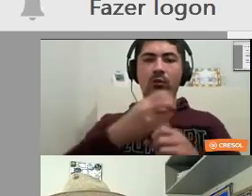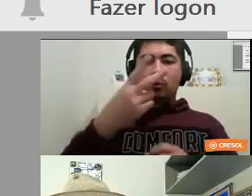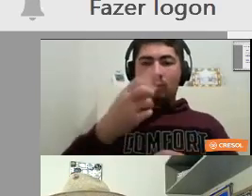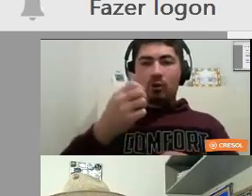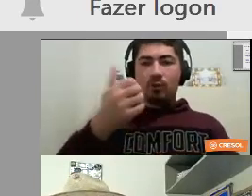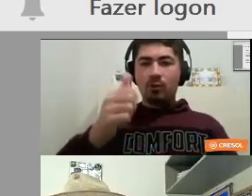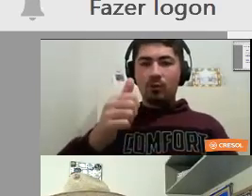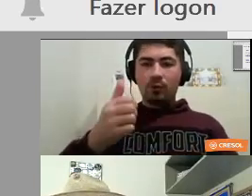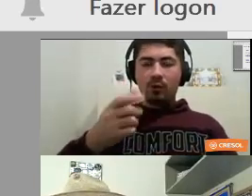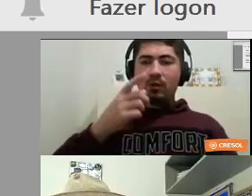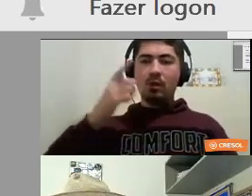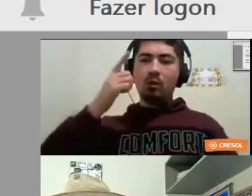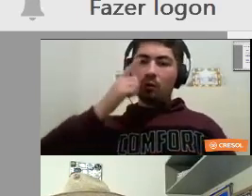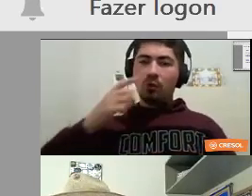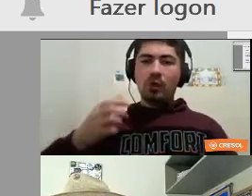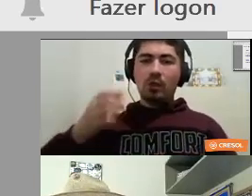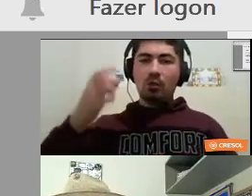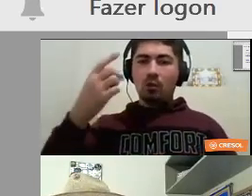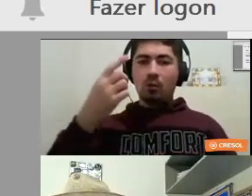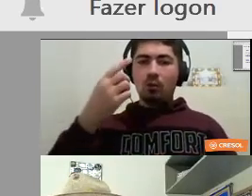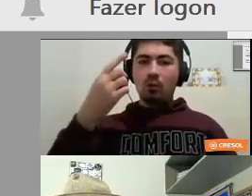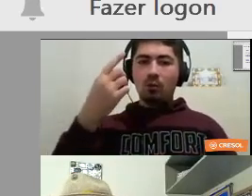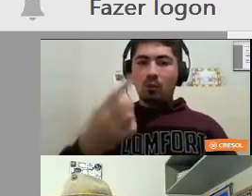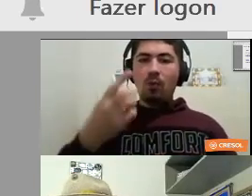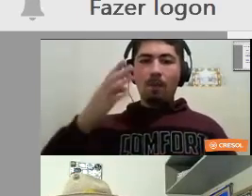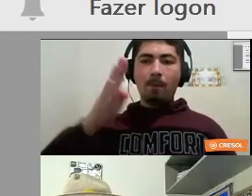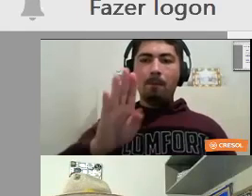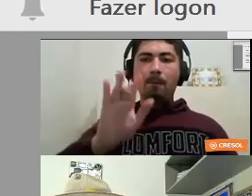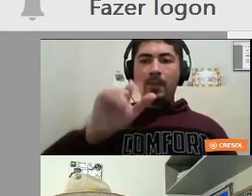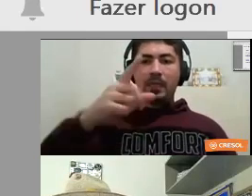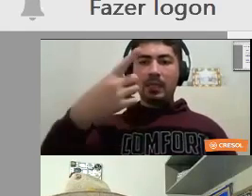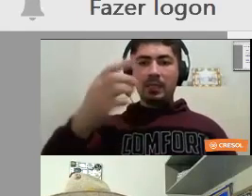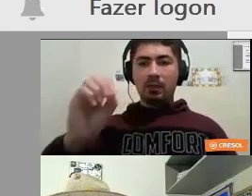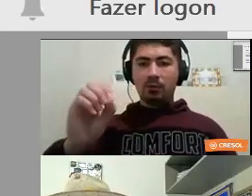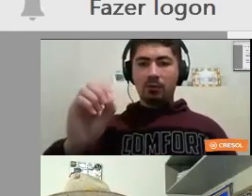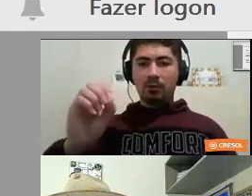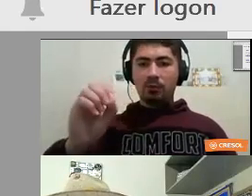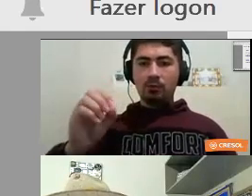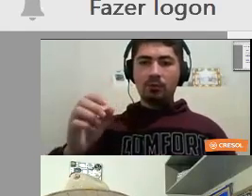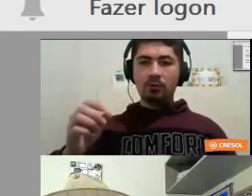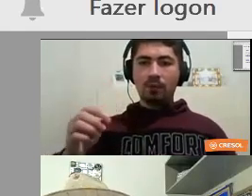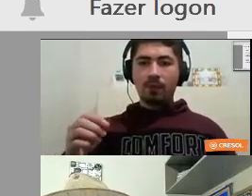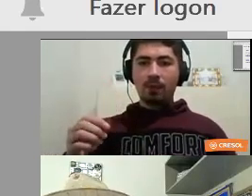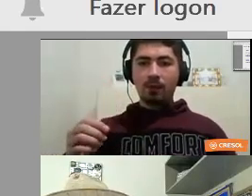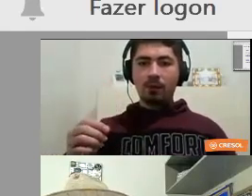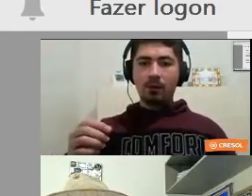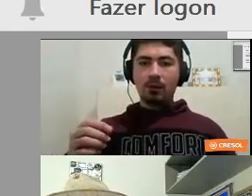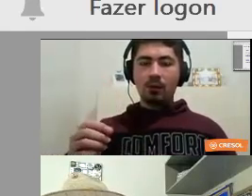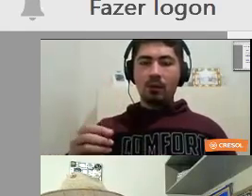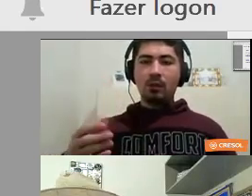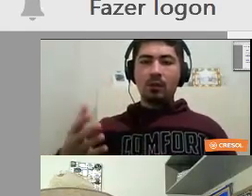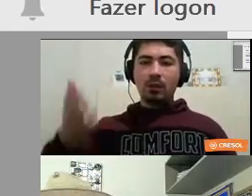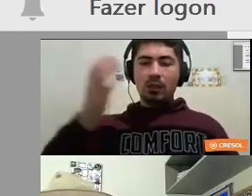dólares. Em 2012, a Índia, que ainda fazia parte daqueles